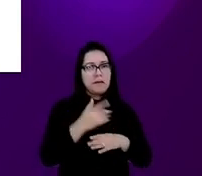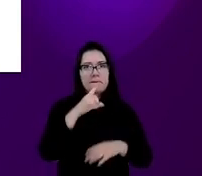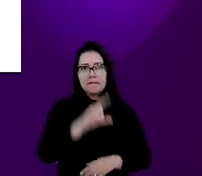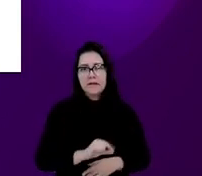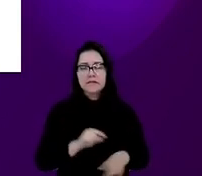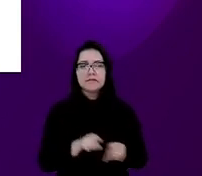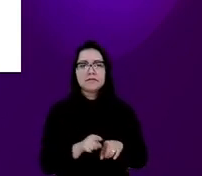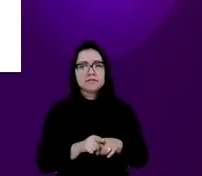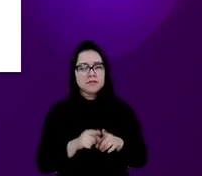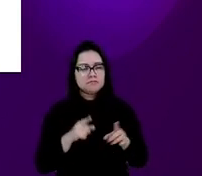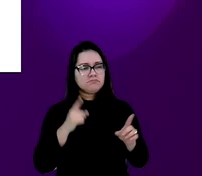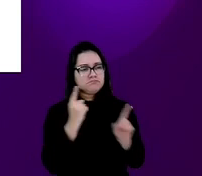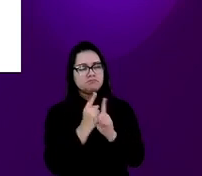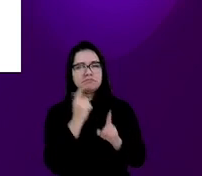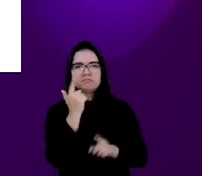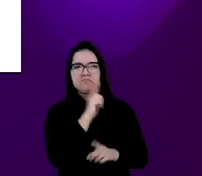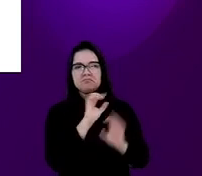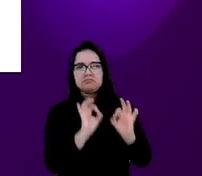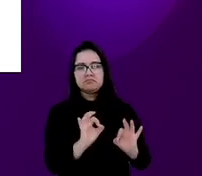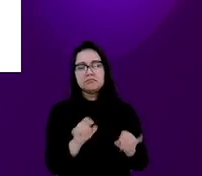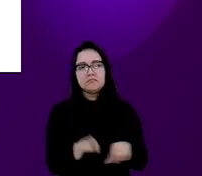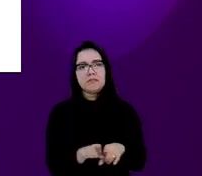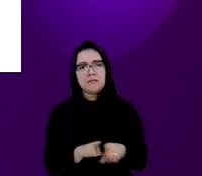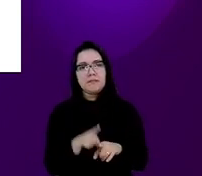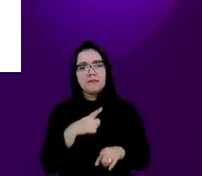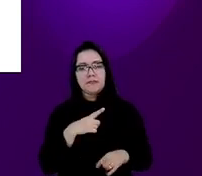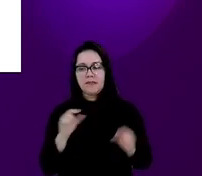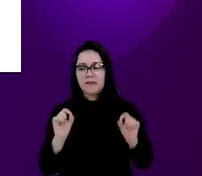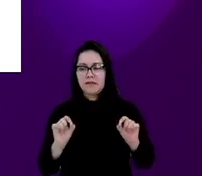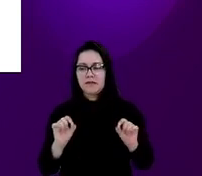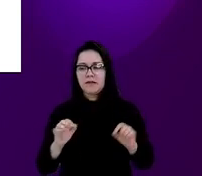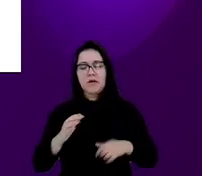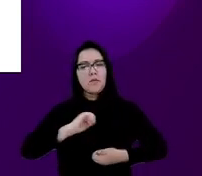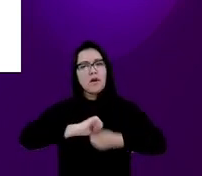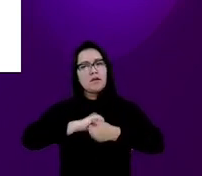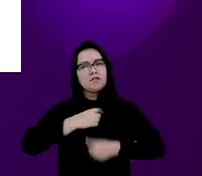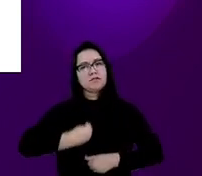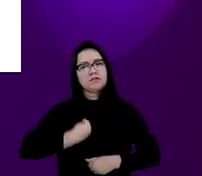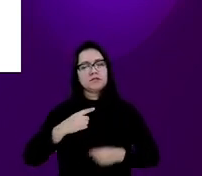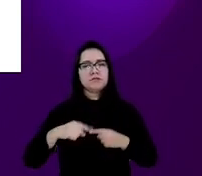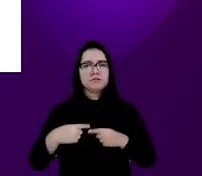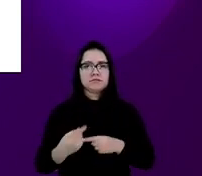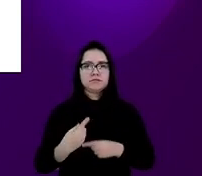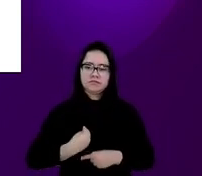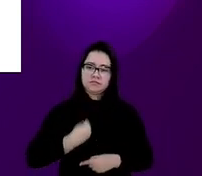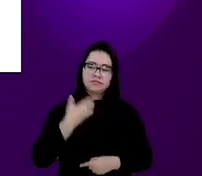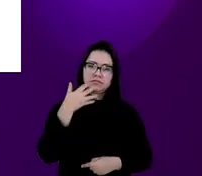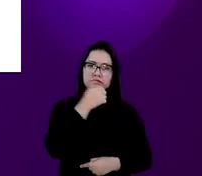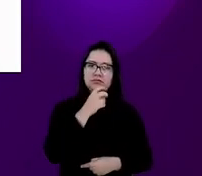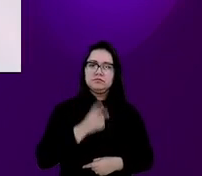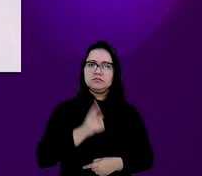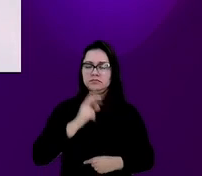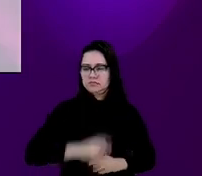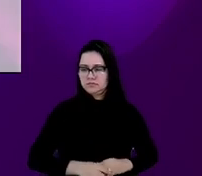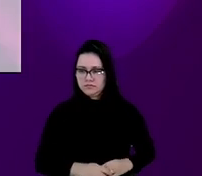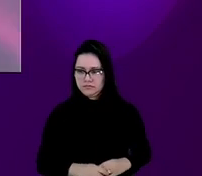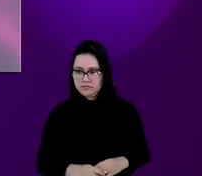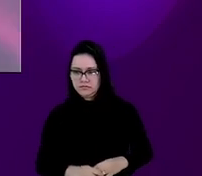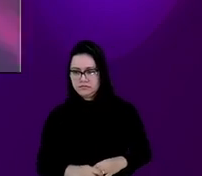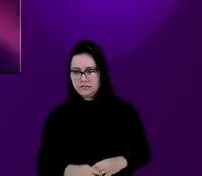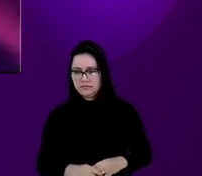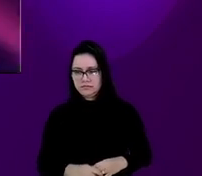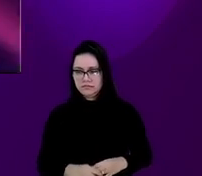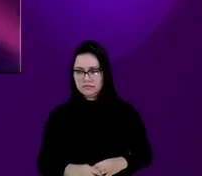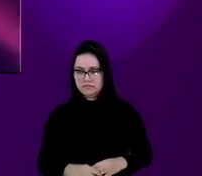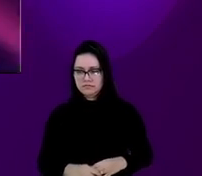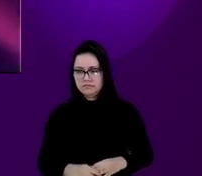menor e tentando sempre melhores resultados, tanto em qualidade de vida, sobrevida e tempo livre de recorrência. Então, eu